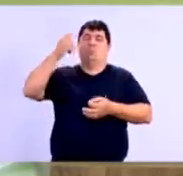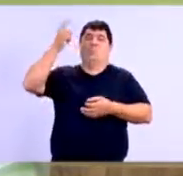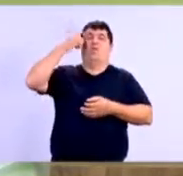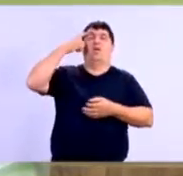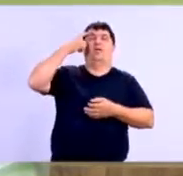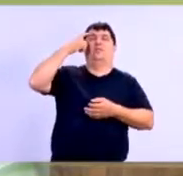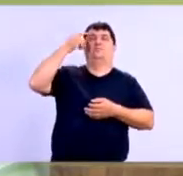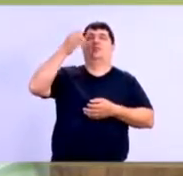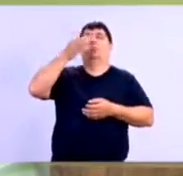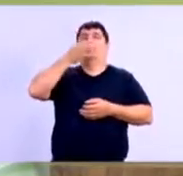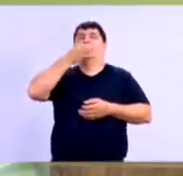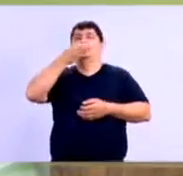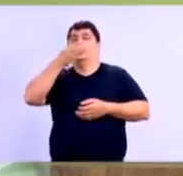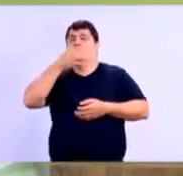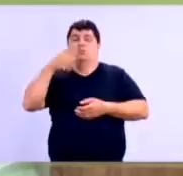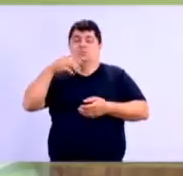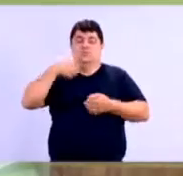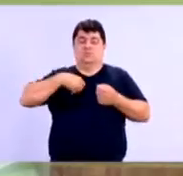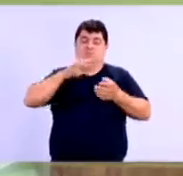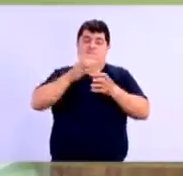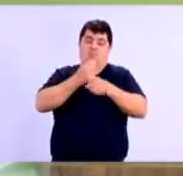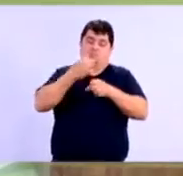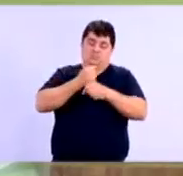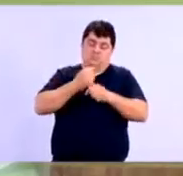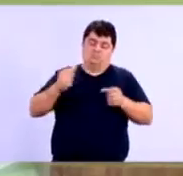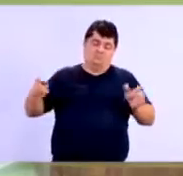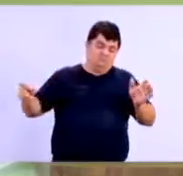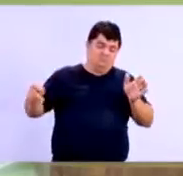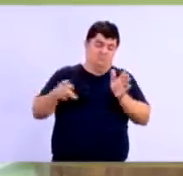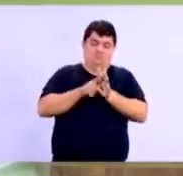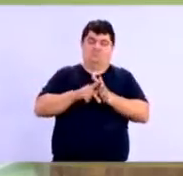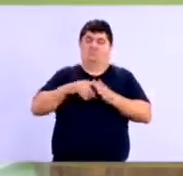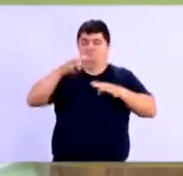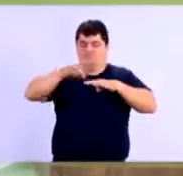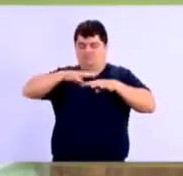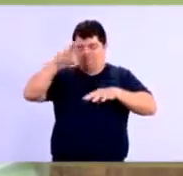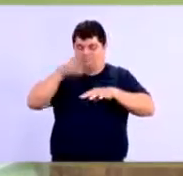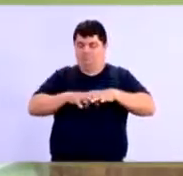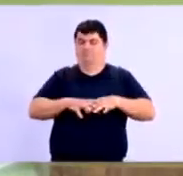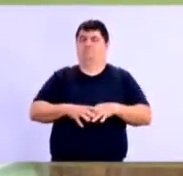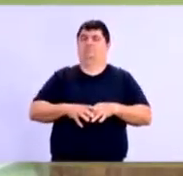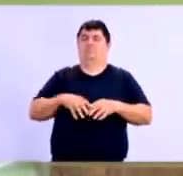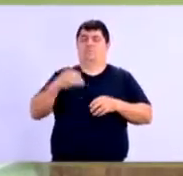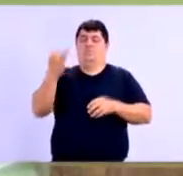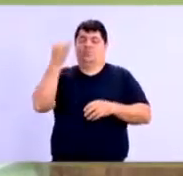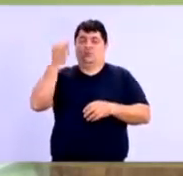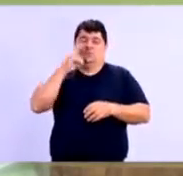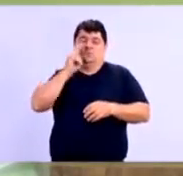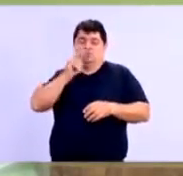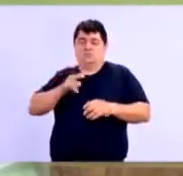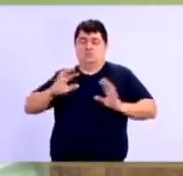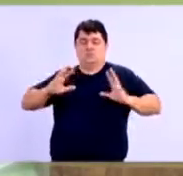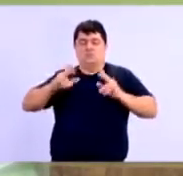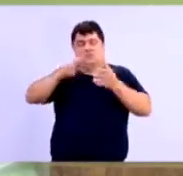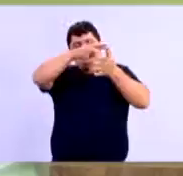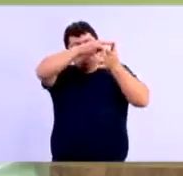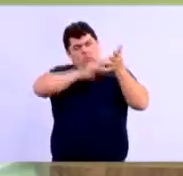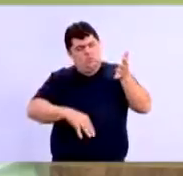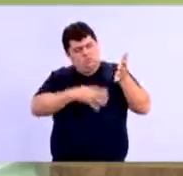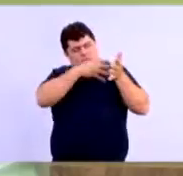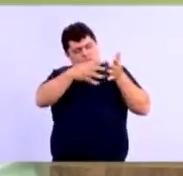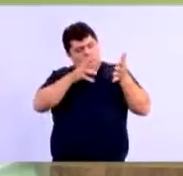análise equivocada muitas vezes. Então, isso é muito importante verificar e fazer durante todo o processo da análise